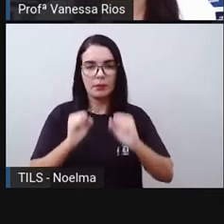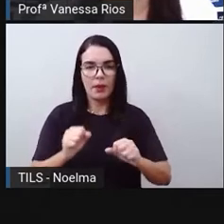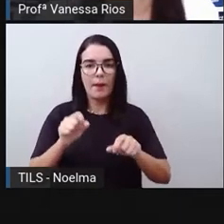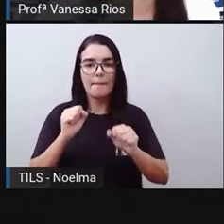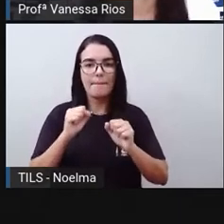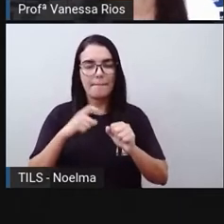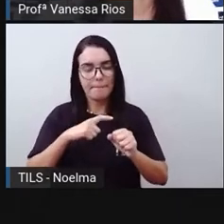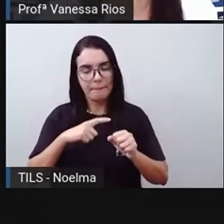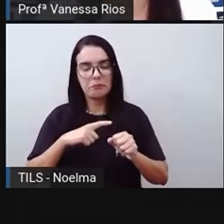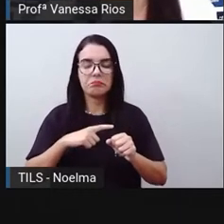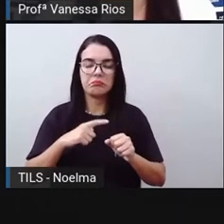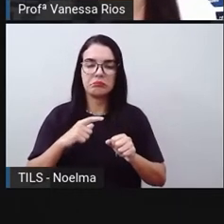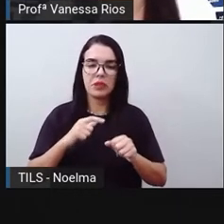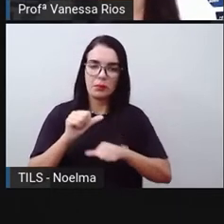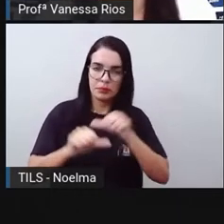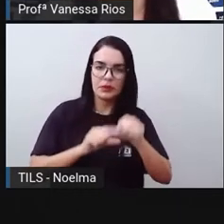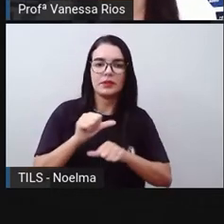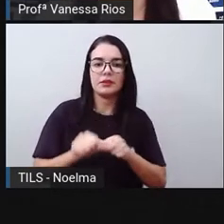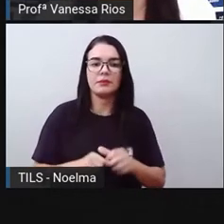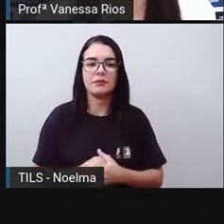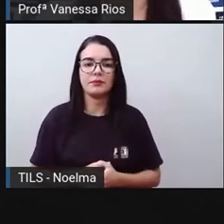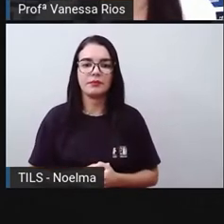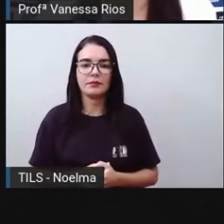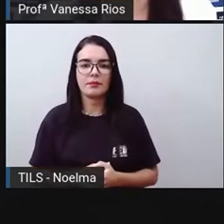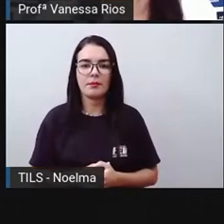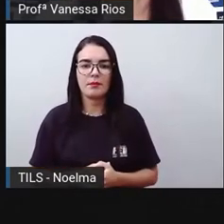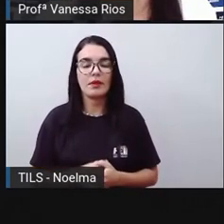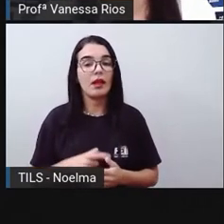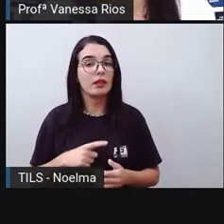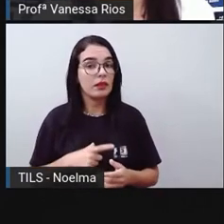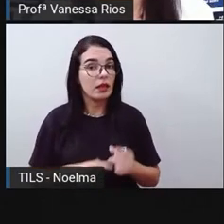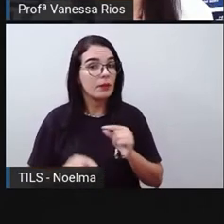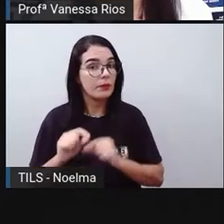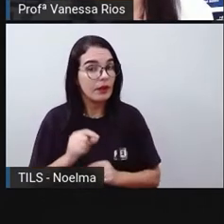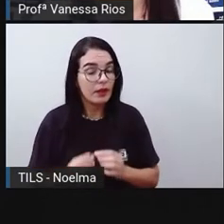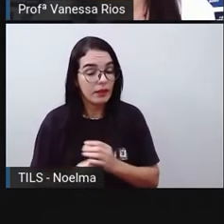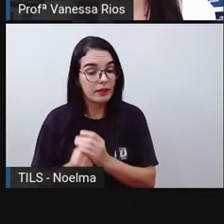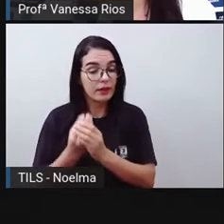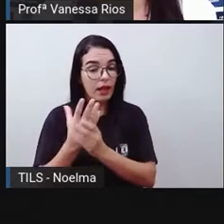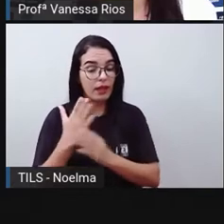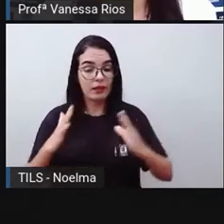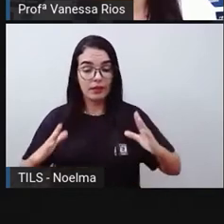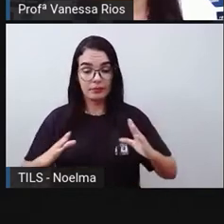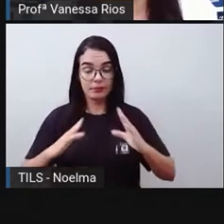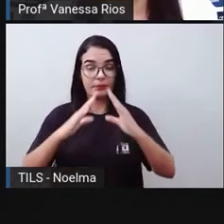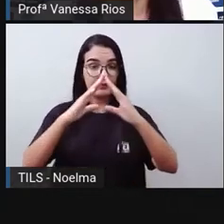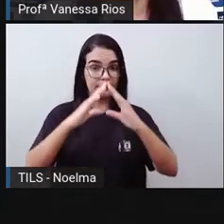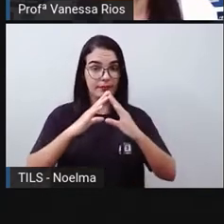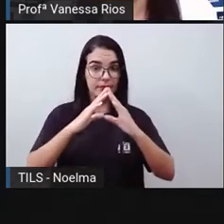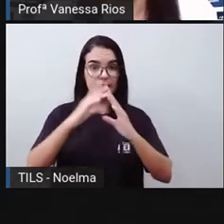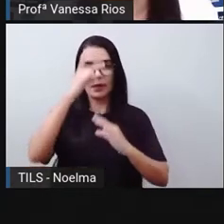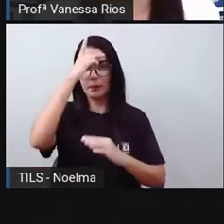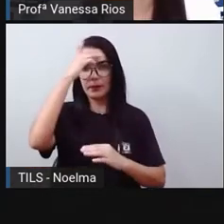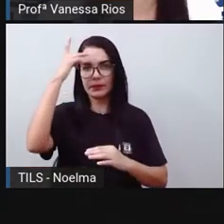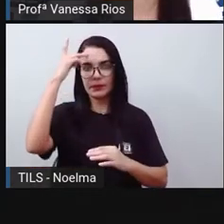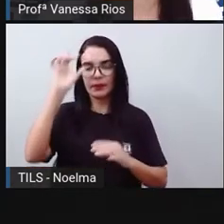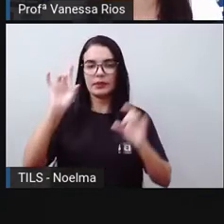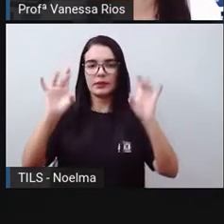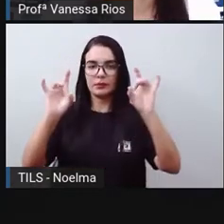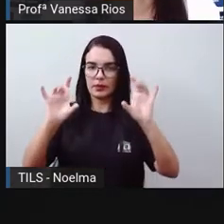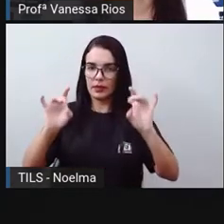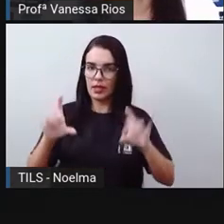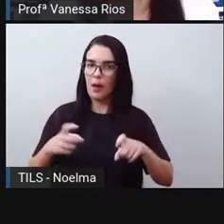alterações. Mas elas são criadas aí por nutricionistas, por especialistas em alimentação e servem